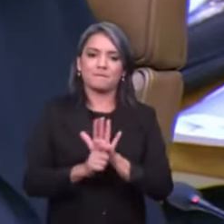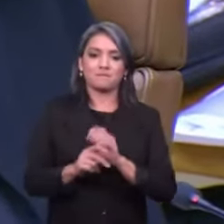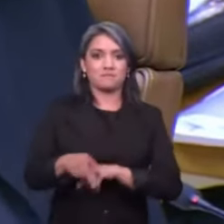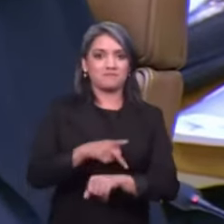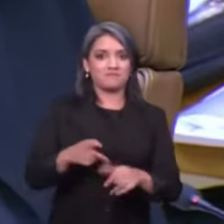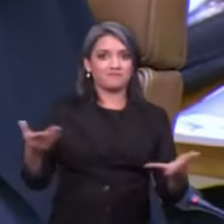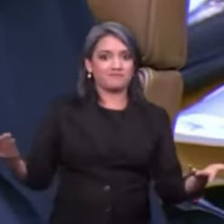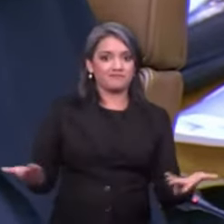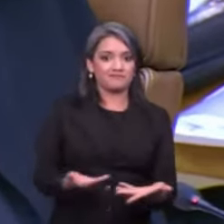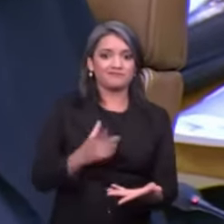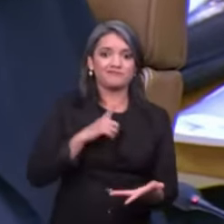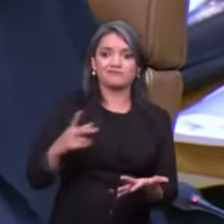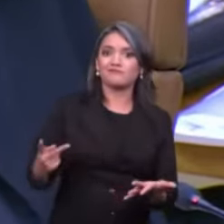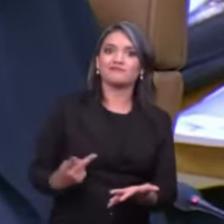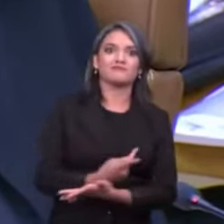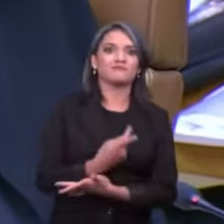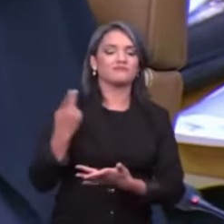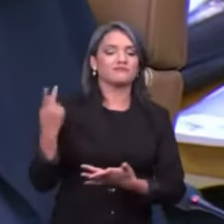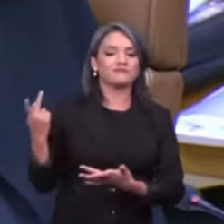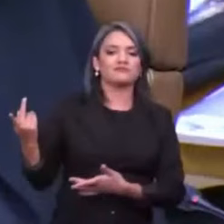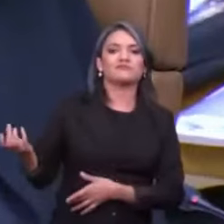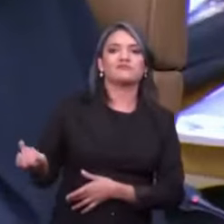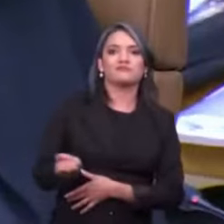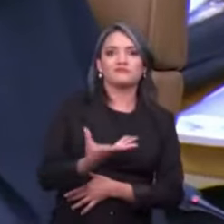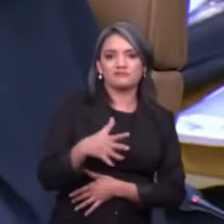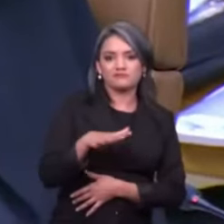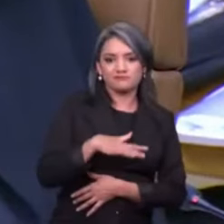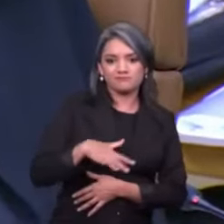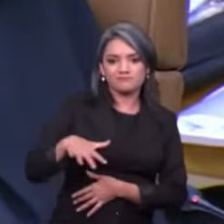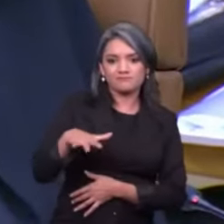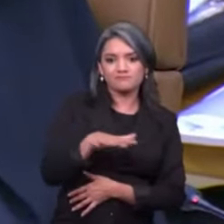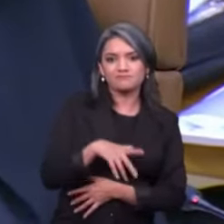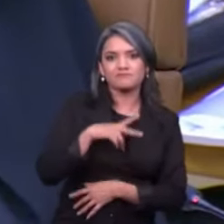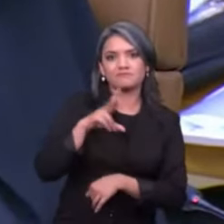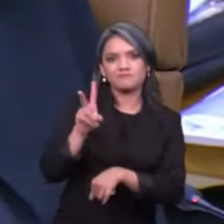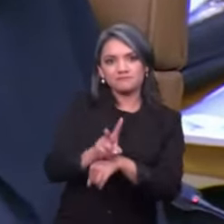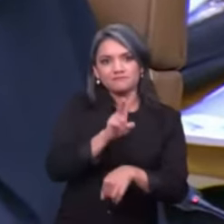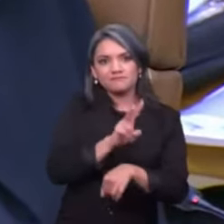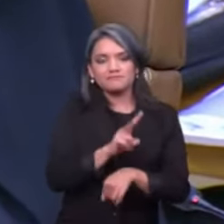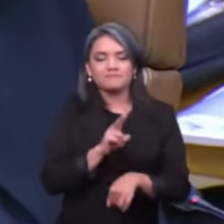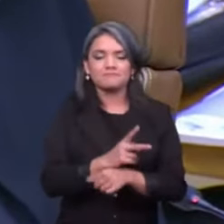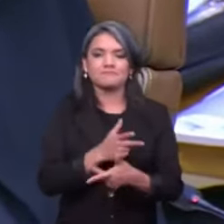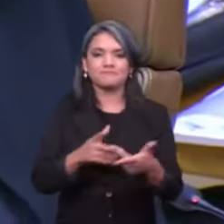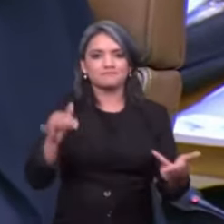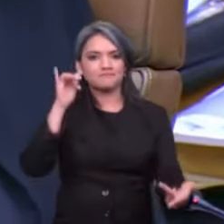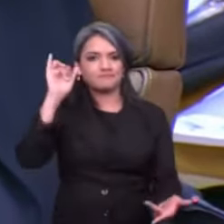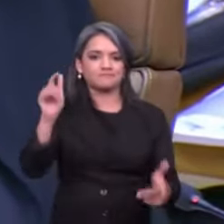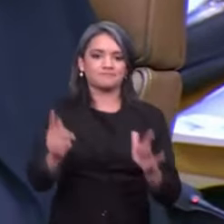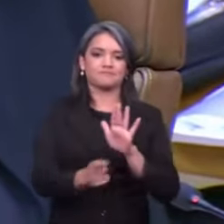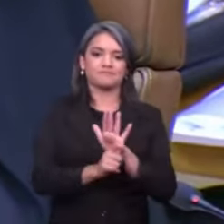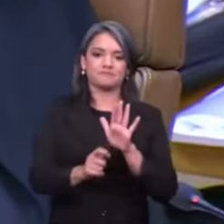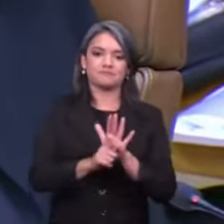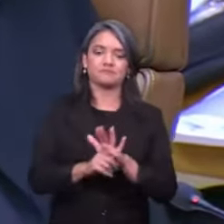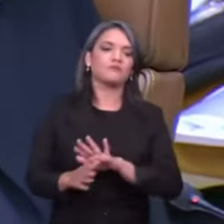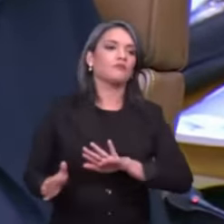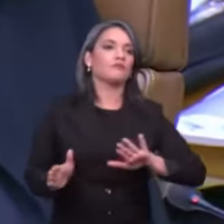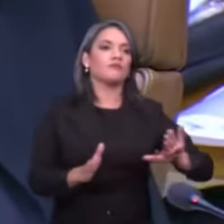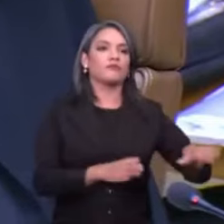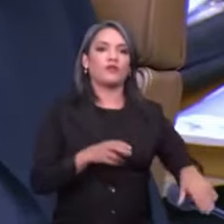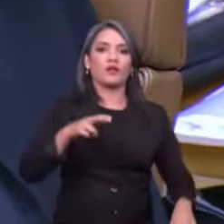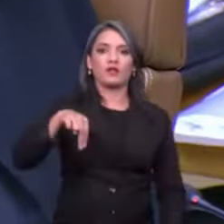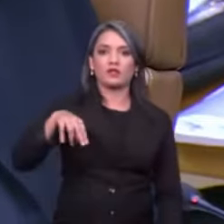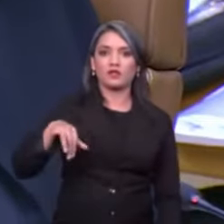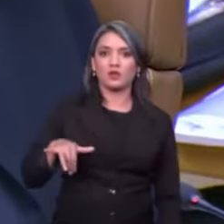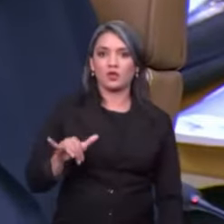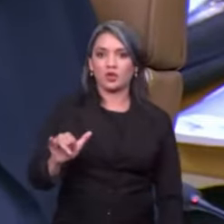agora a avançar para a criação de um novo instituto destinado a revigorar os seus programas de prevenção de drogas. Em Nova York, os reflexos